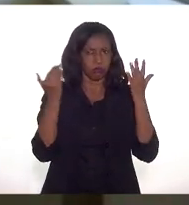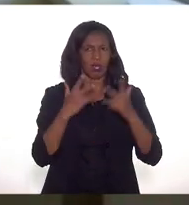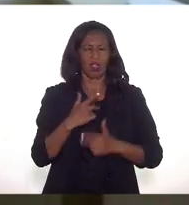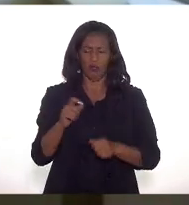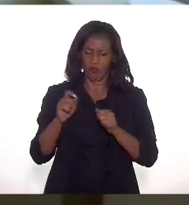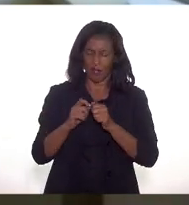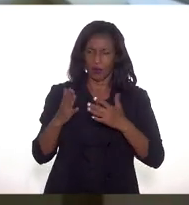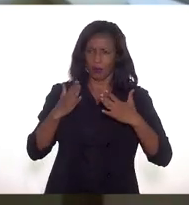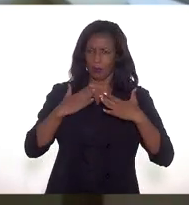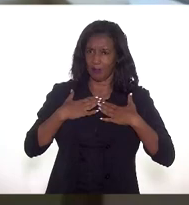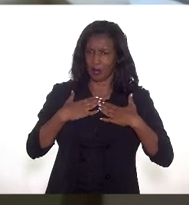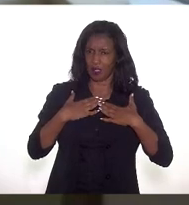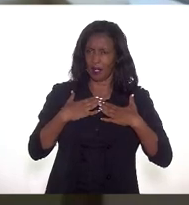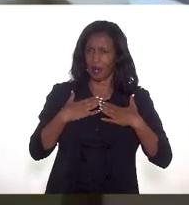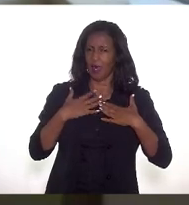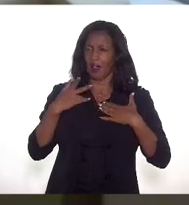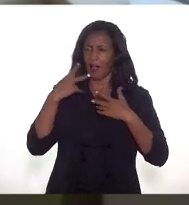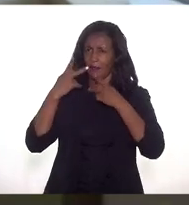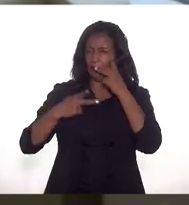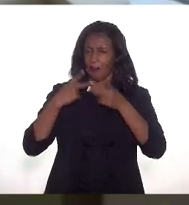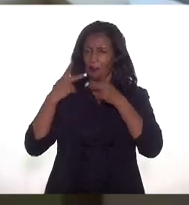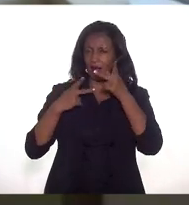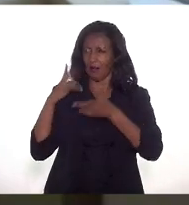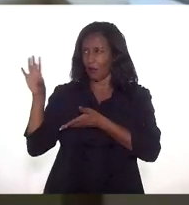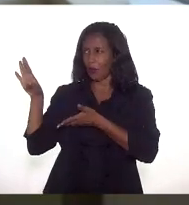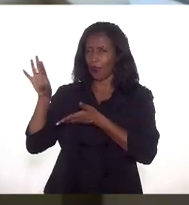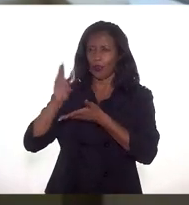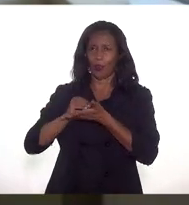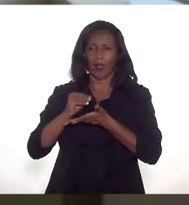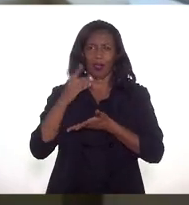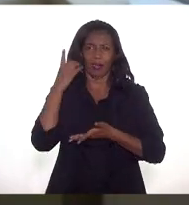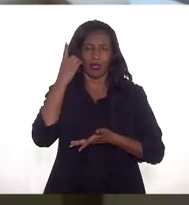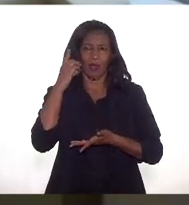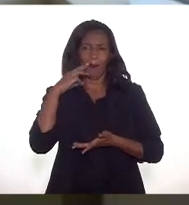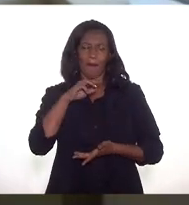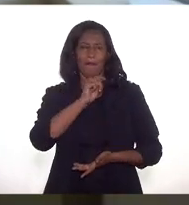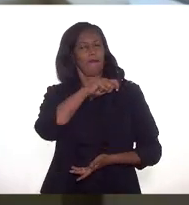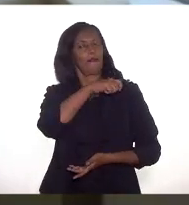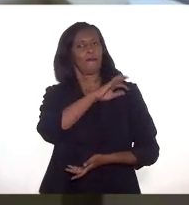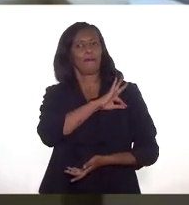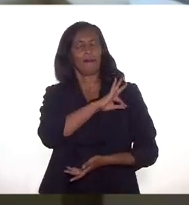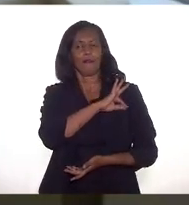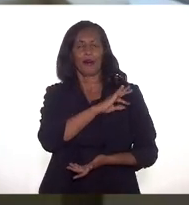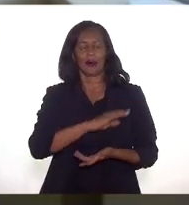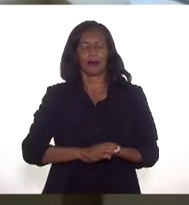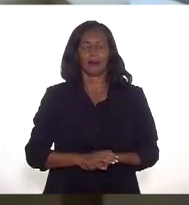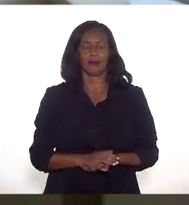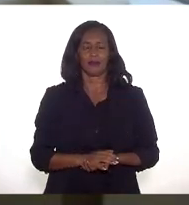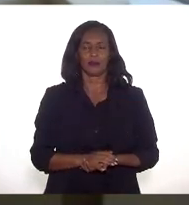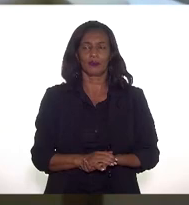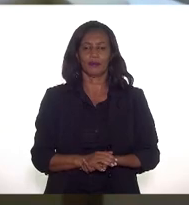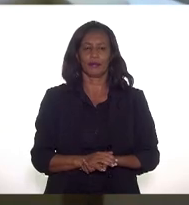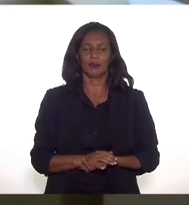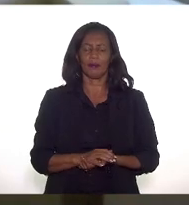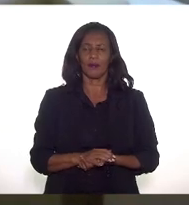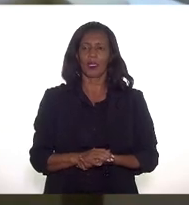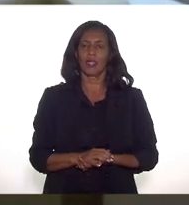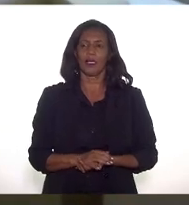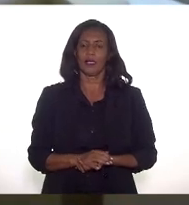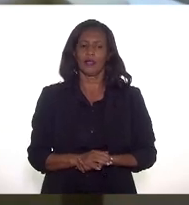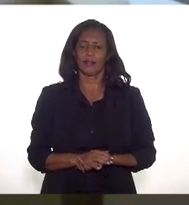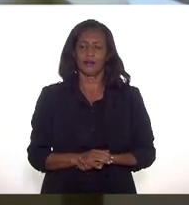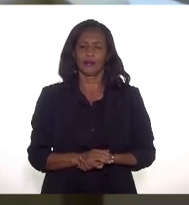da deputada Marta Rocha. E queria primeiro, na linha da deputada Marta Rocha,